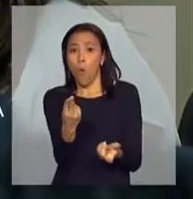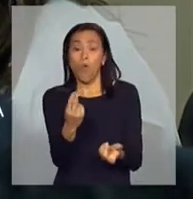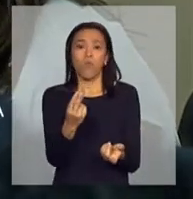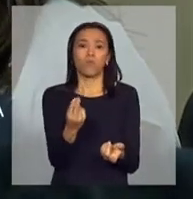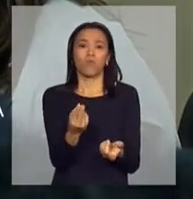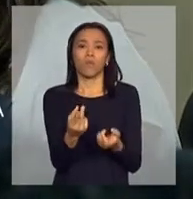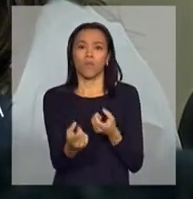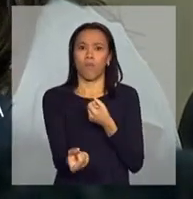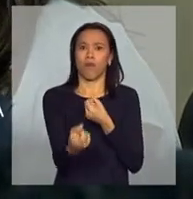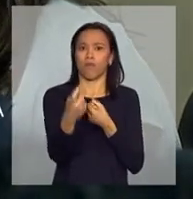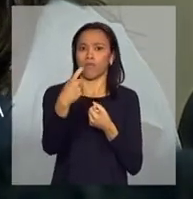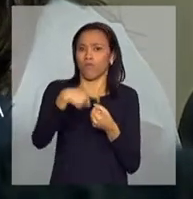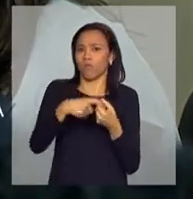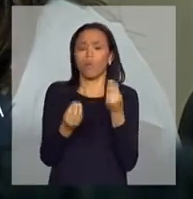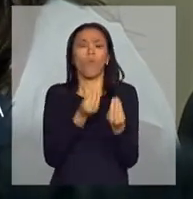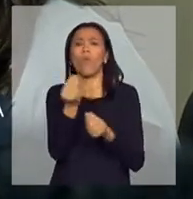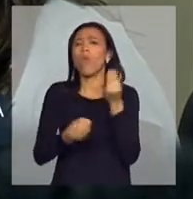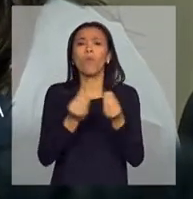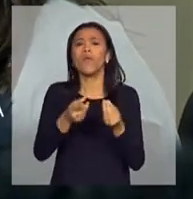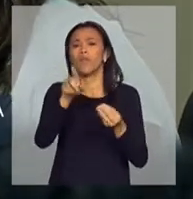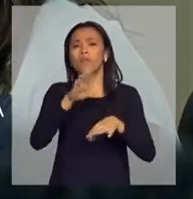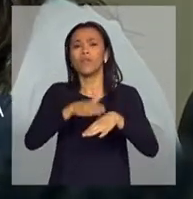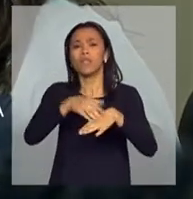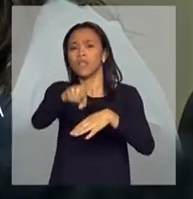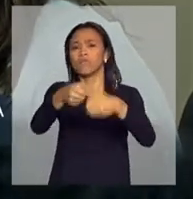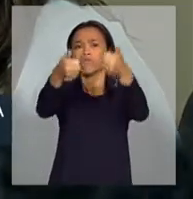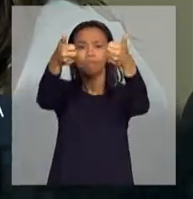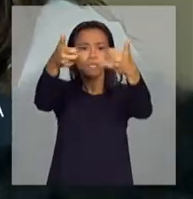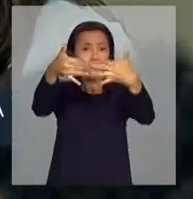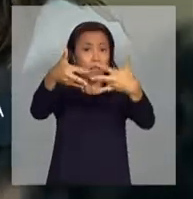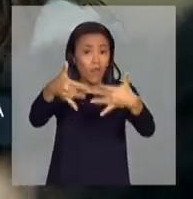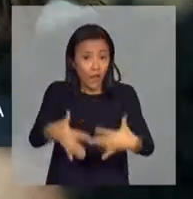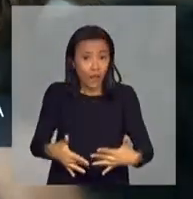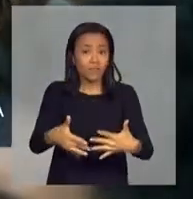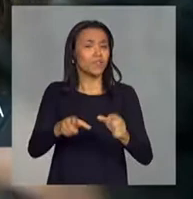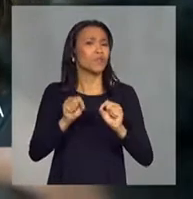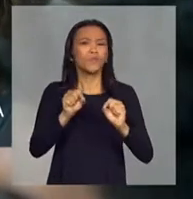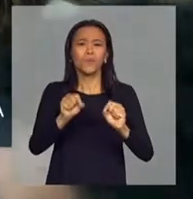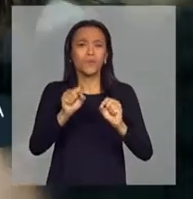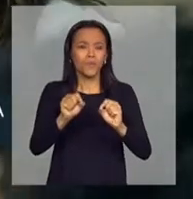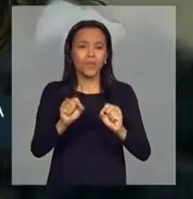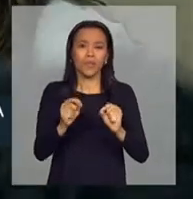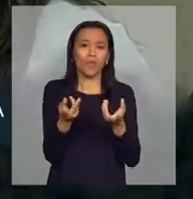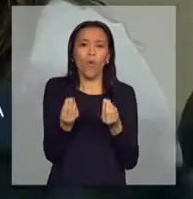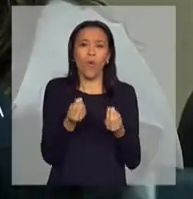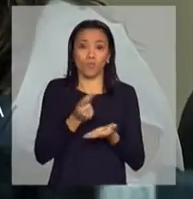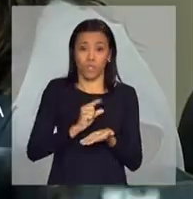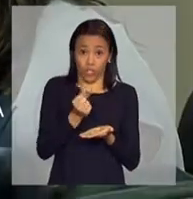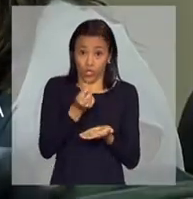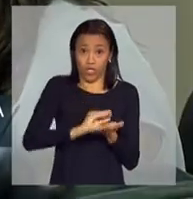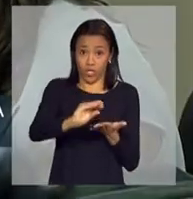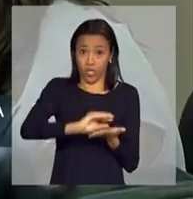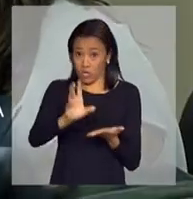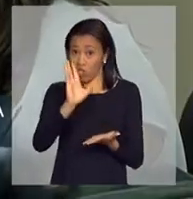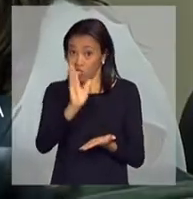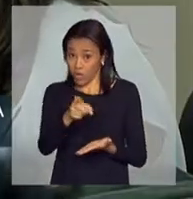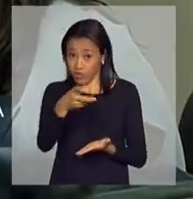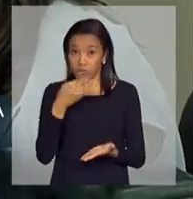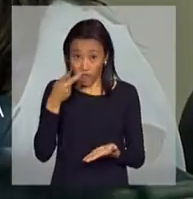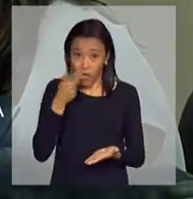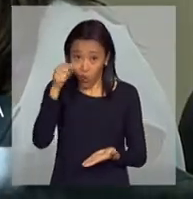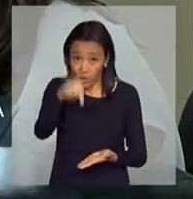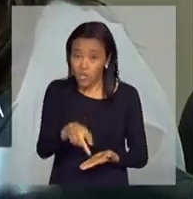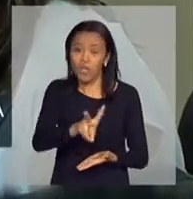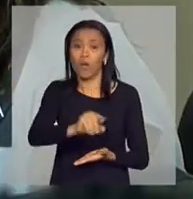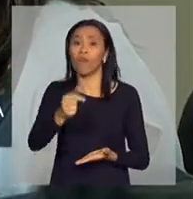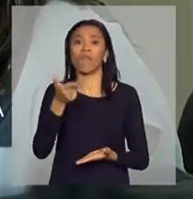volta né do preço em alguns casos que eu queria só que o senhor explicasse aqui de onde viriam esses recursos então já que são garantiu